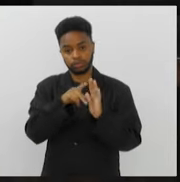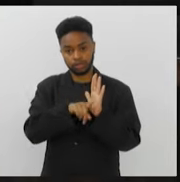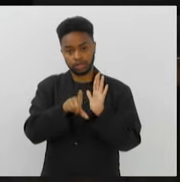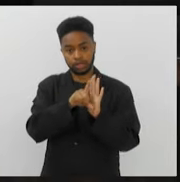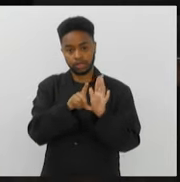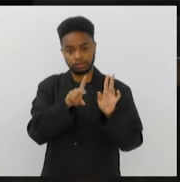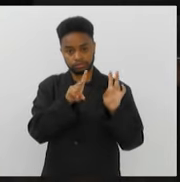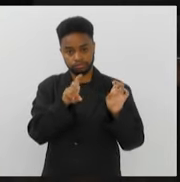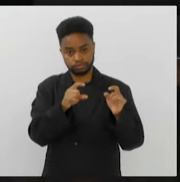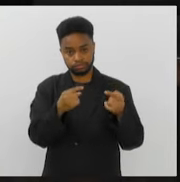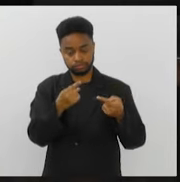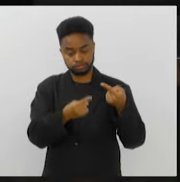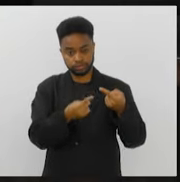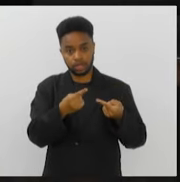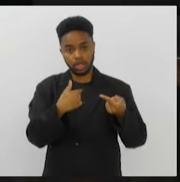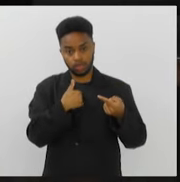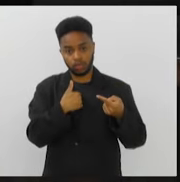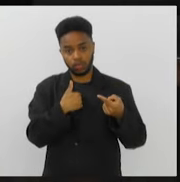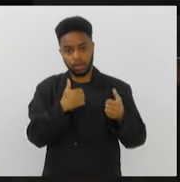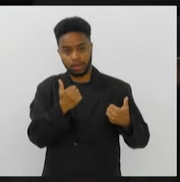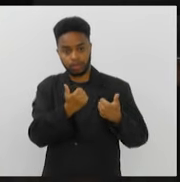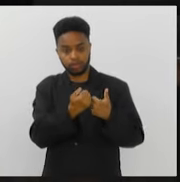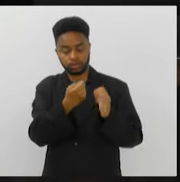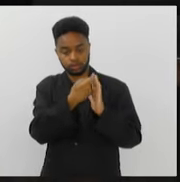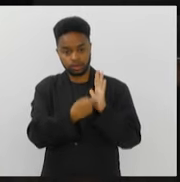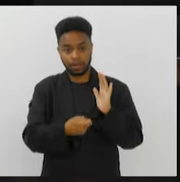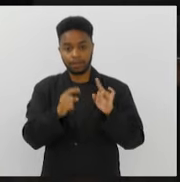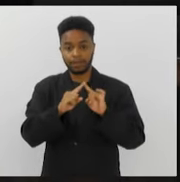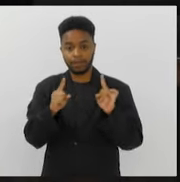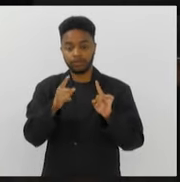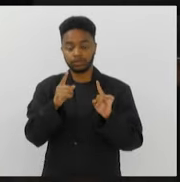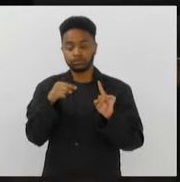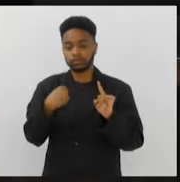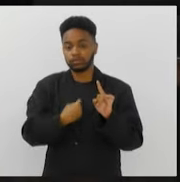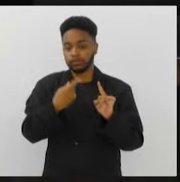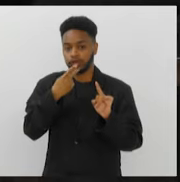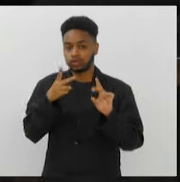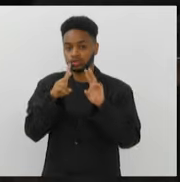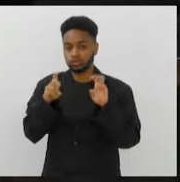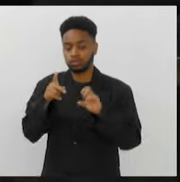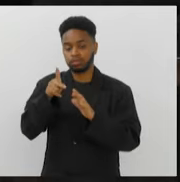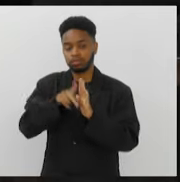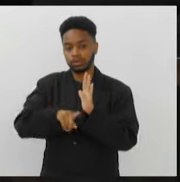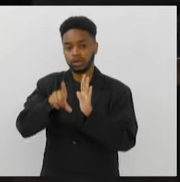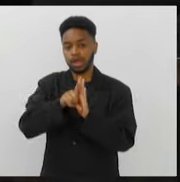a alegria e a honra de ser coautor, mas abordou-se o projeto de lei que está agora